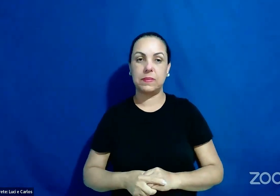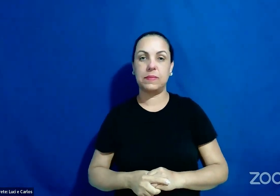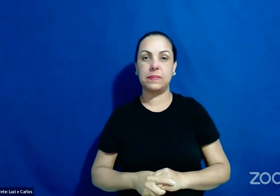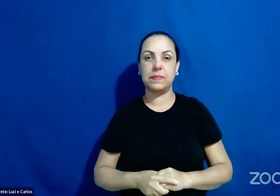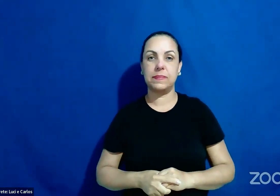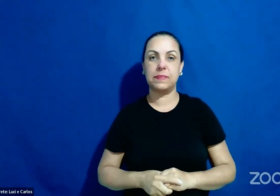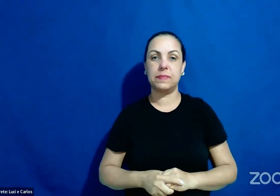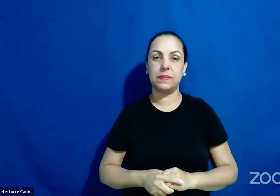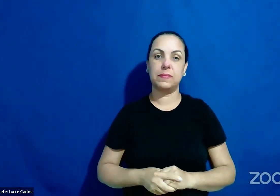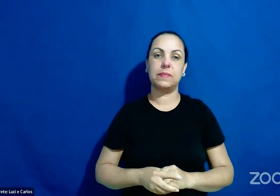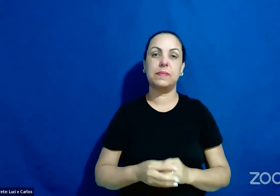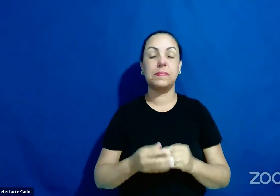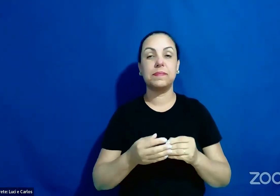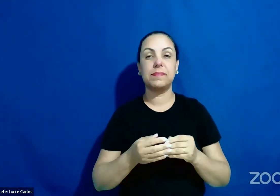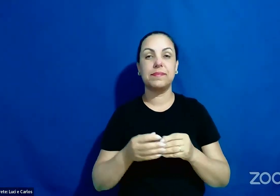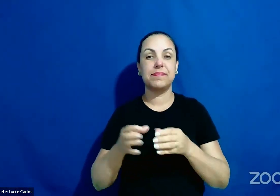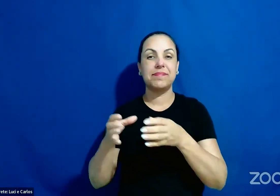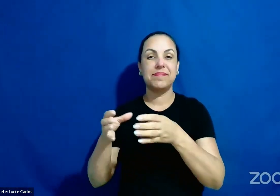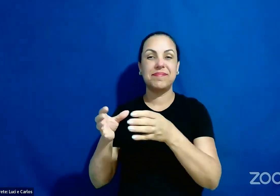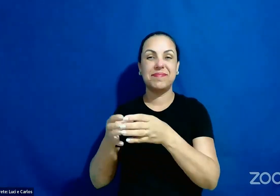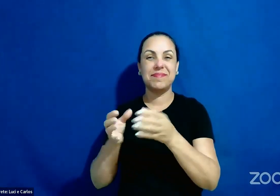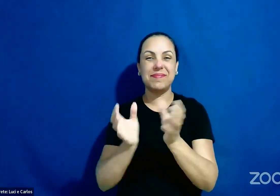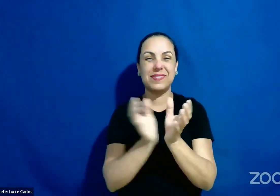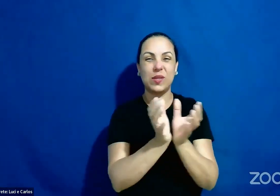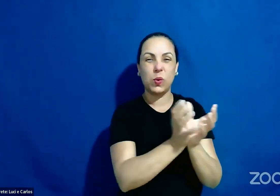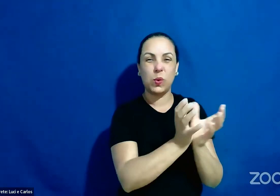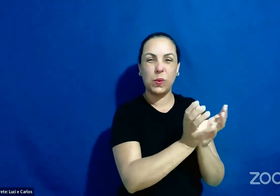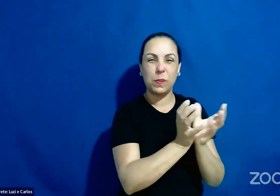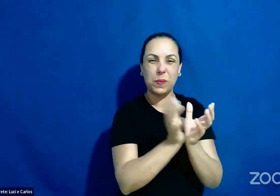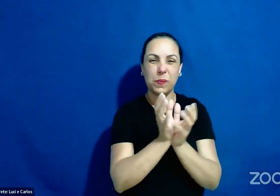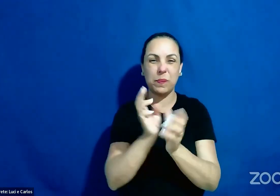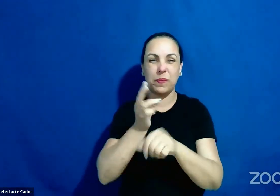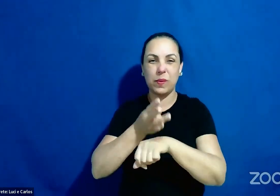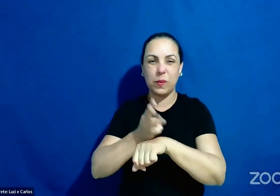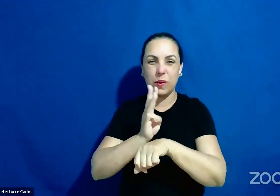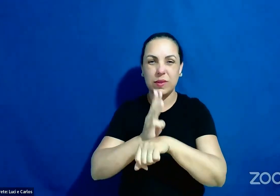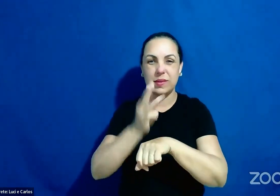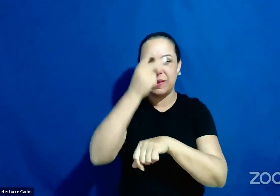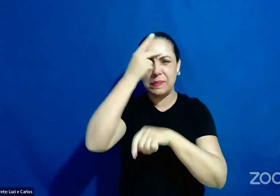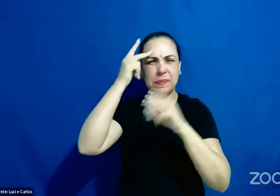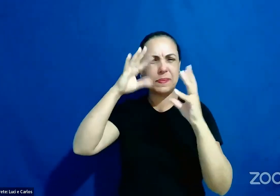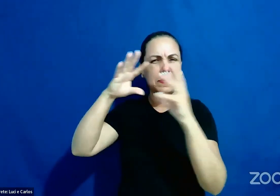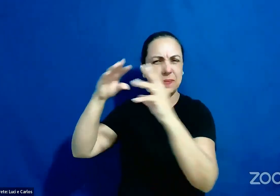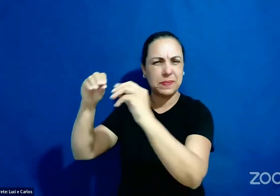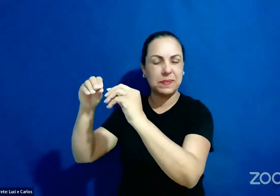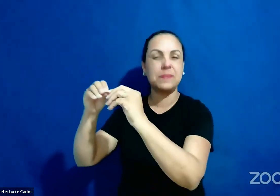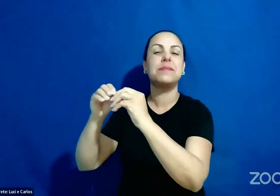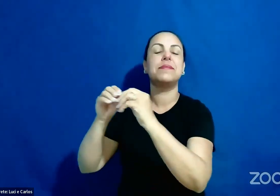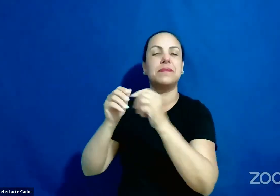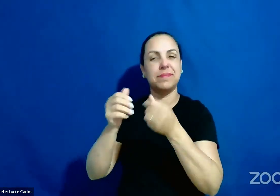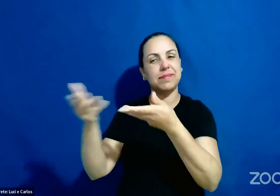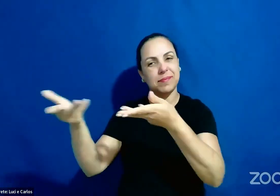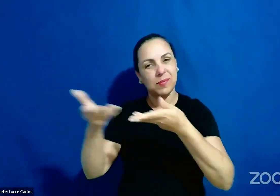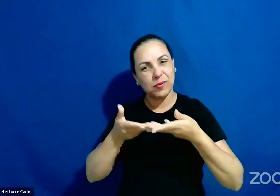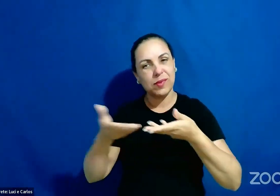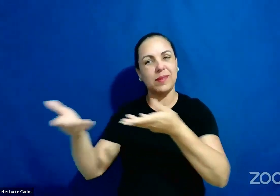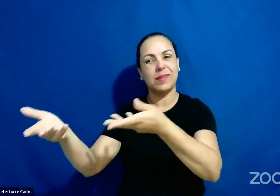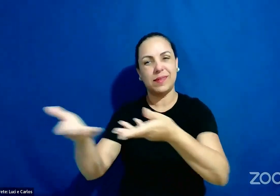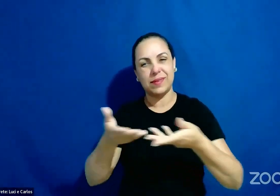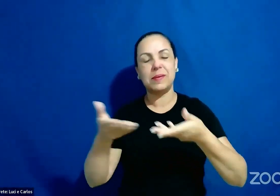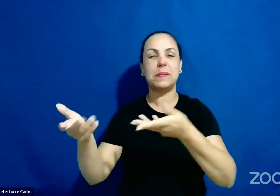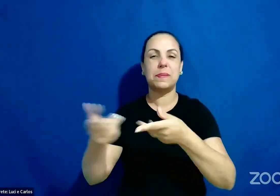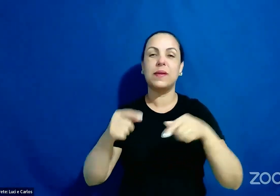convidando as pessoas dos grupos. Em um minutinho nós já estamos começando uma palestra de